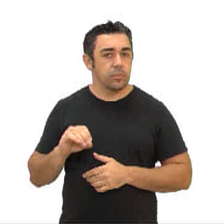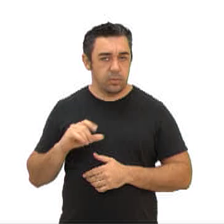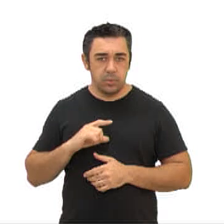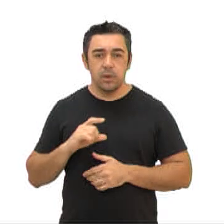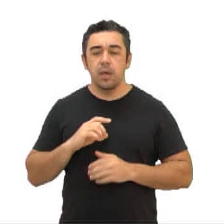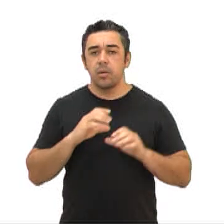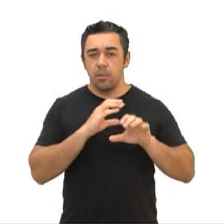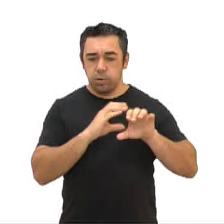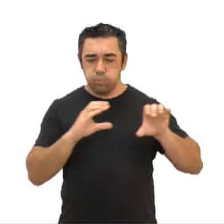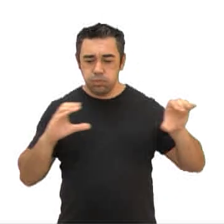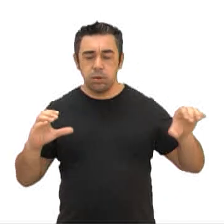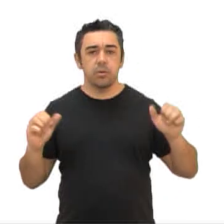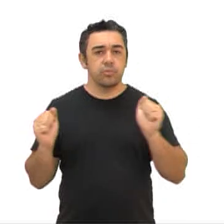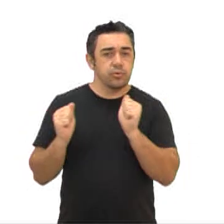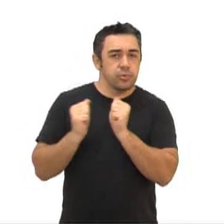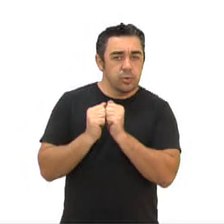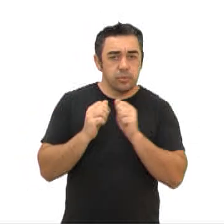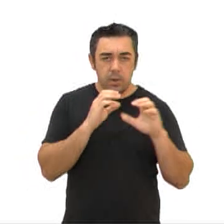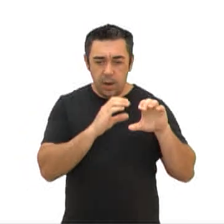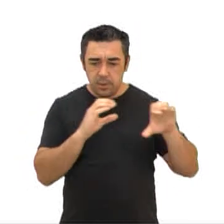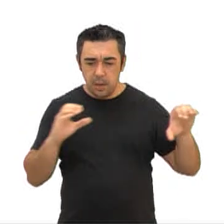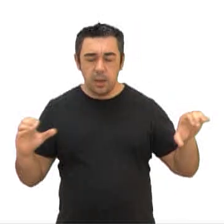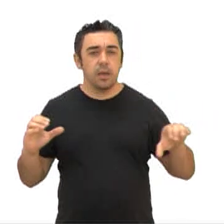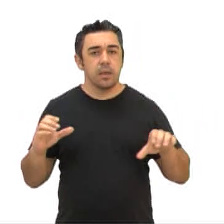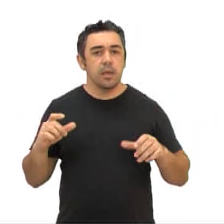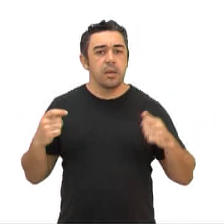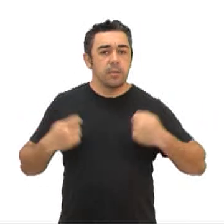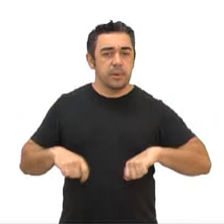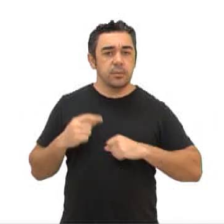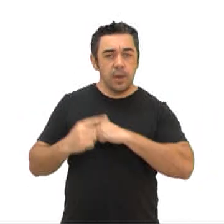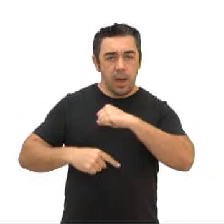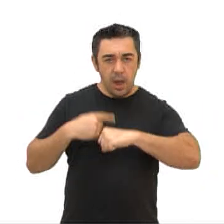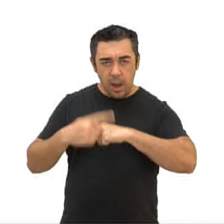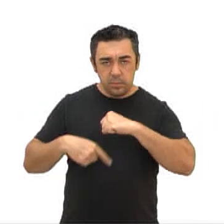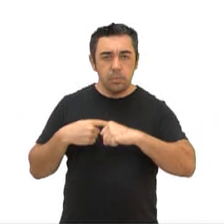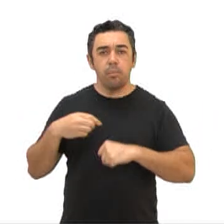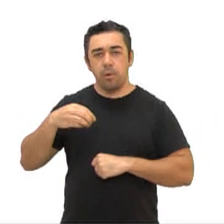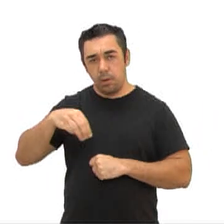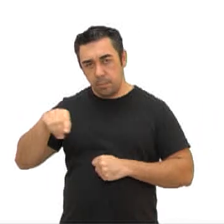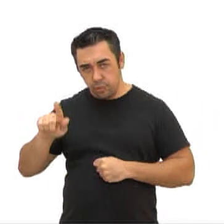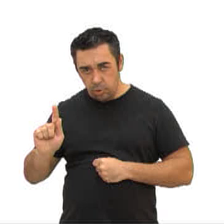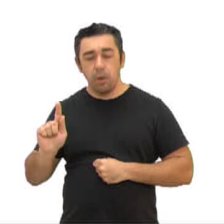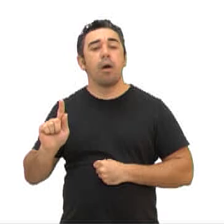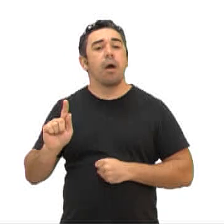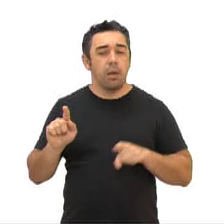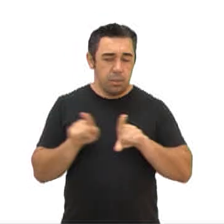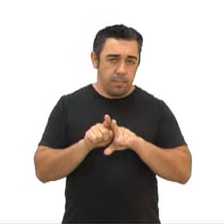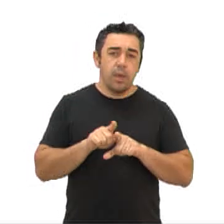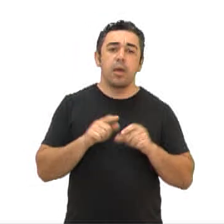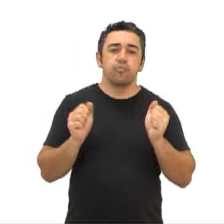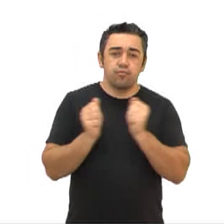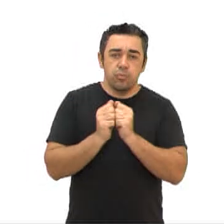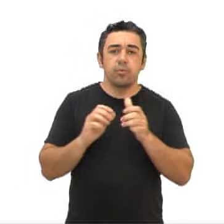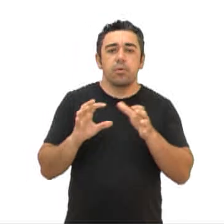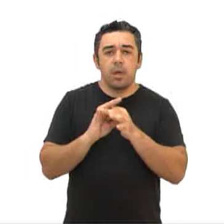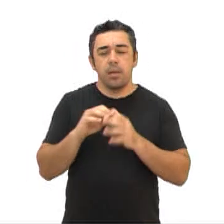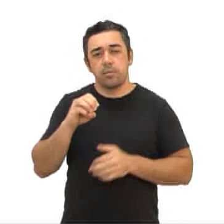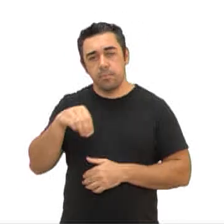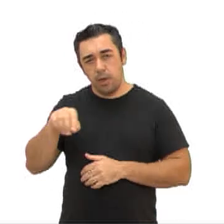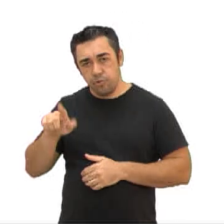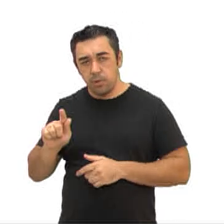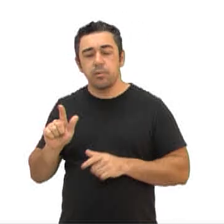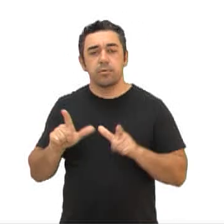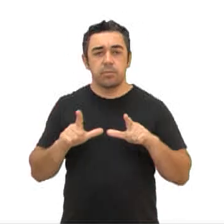carbônica. Ligado a essa cadeia, eu tenho um átomo de magnésio e ligado a um átomo de magnésio, eu tenho um halogênio,